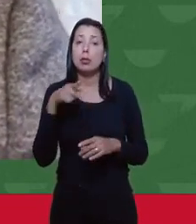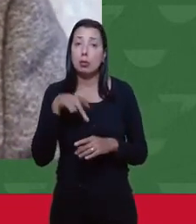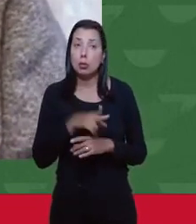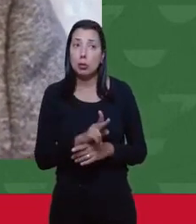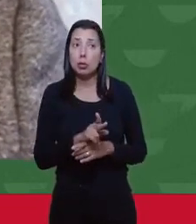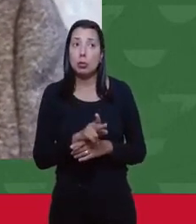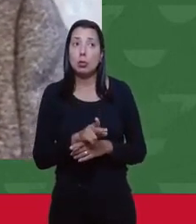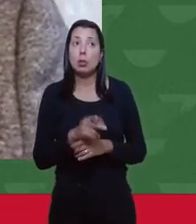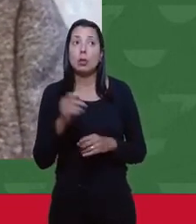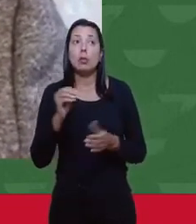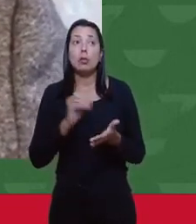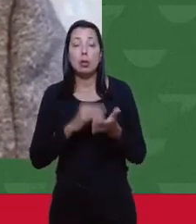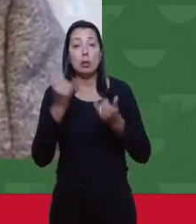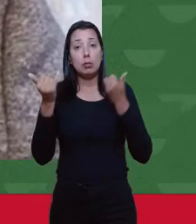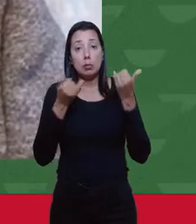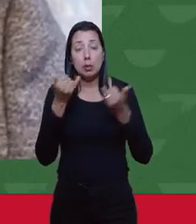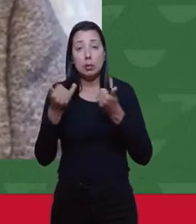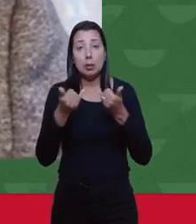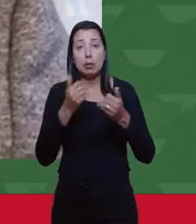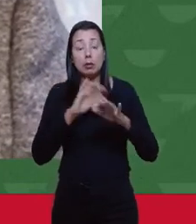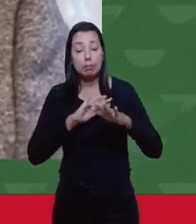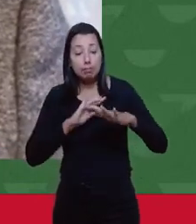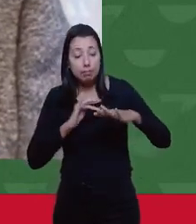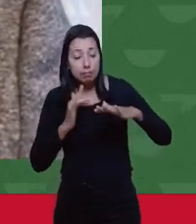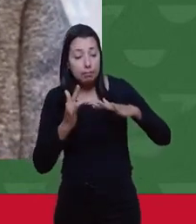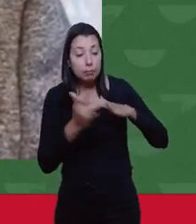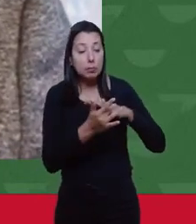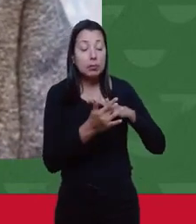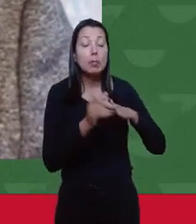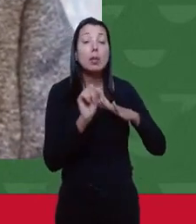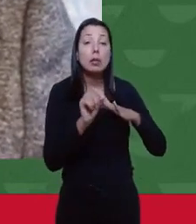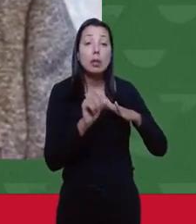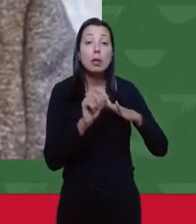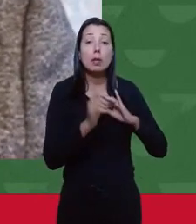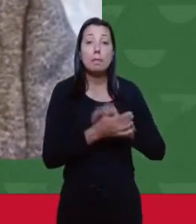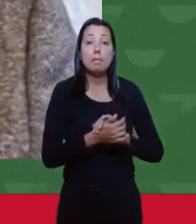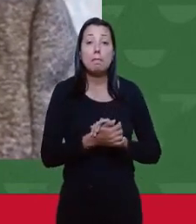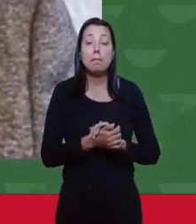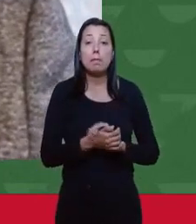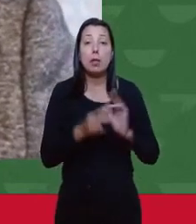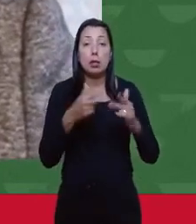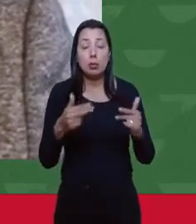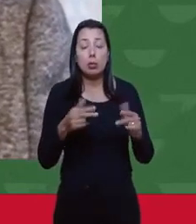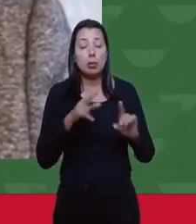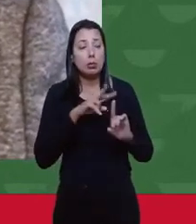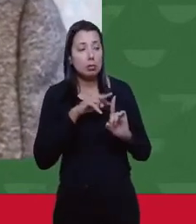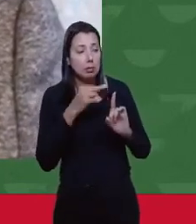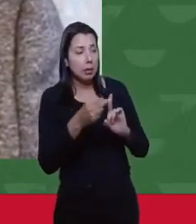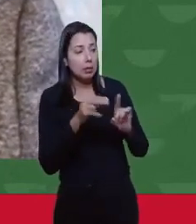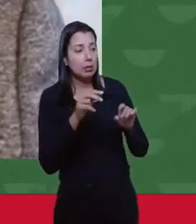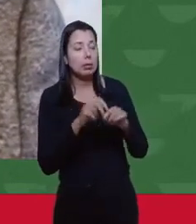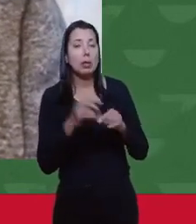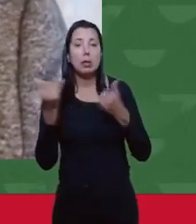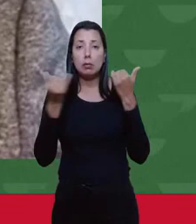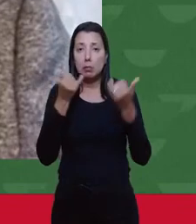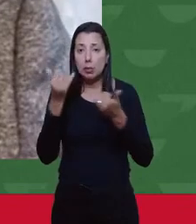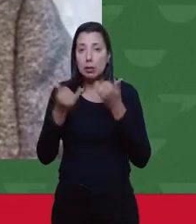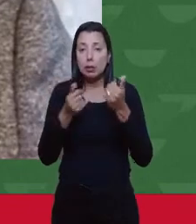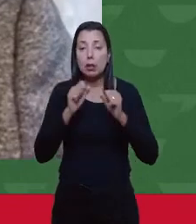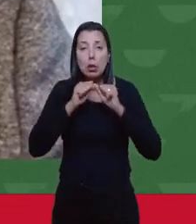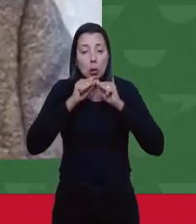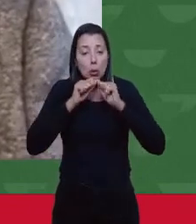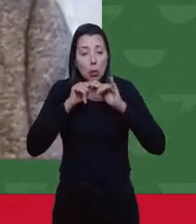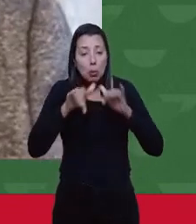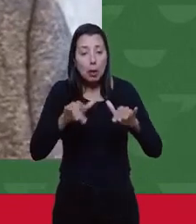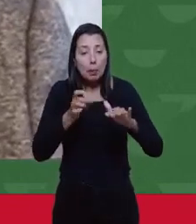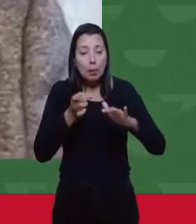perpetram a desinformação por meio das mídias sociais. E aí, uma das nuances, um dos aspectos da desinformação é a disseminação